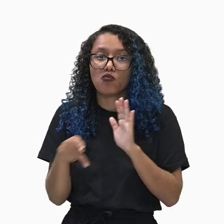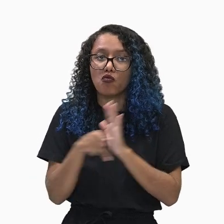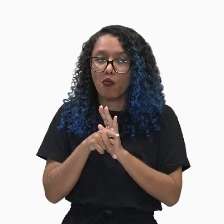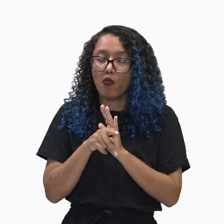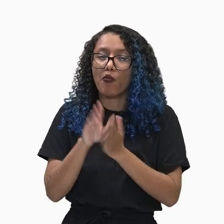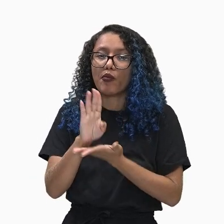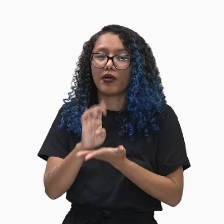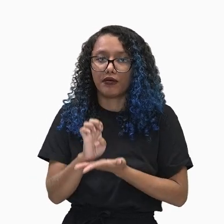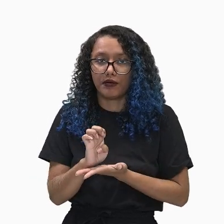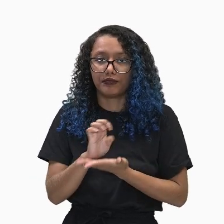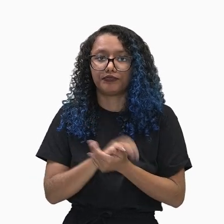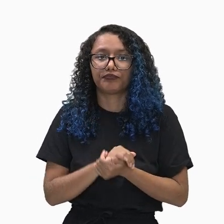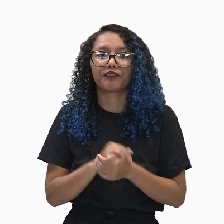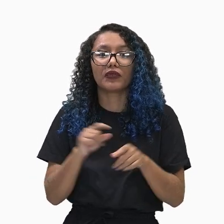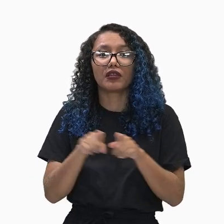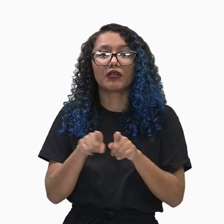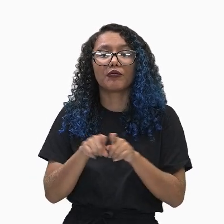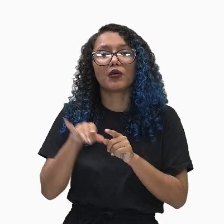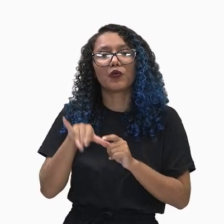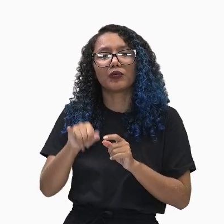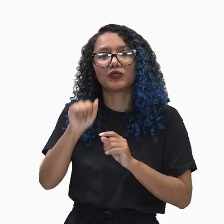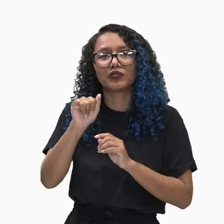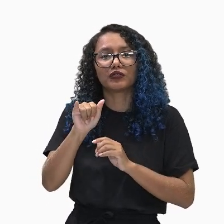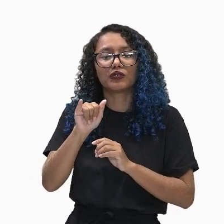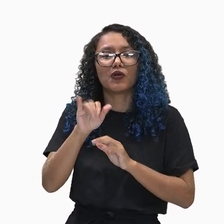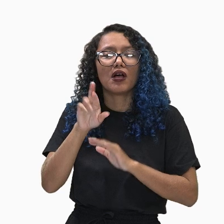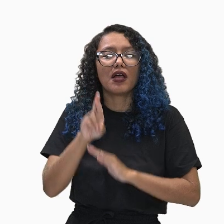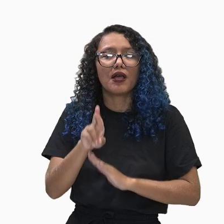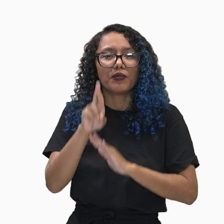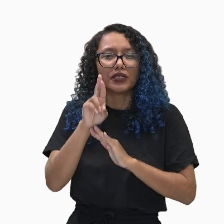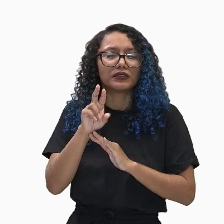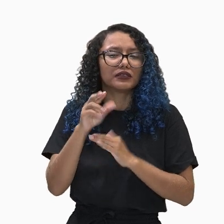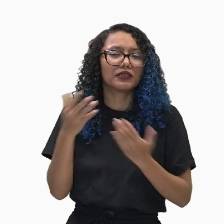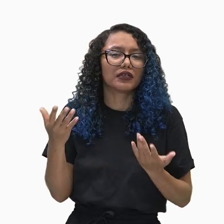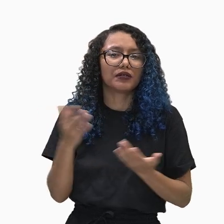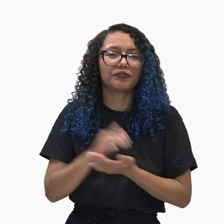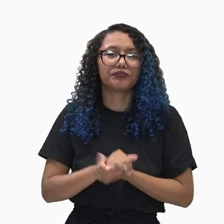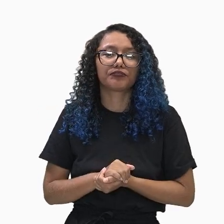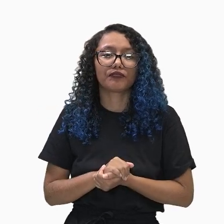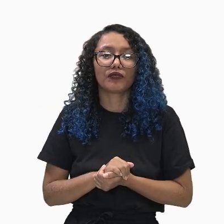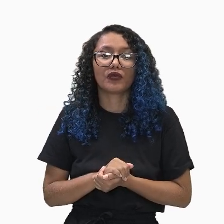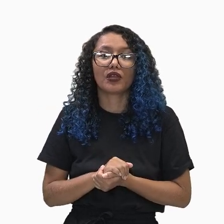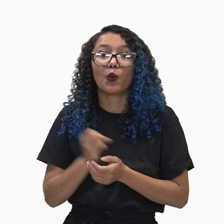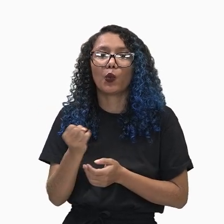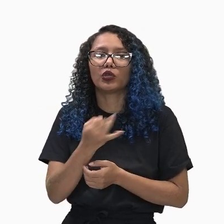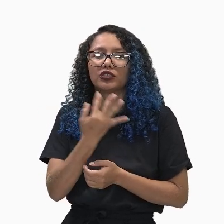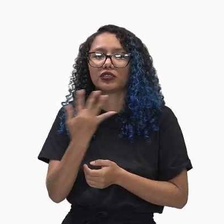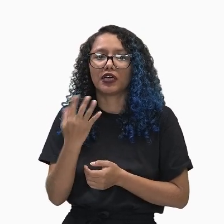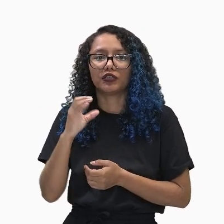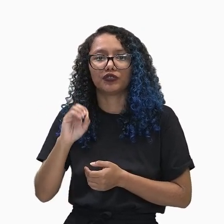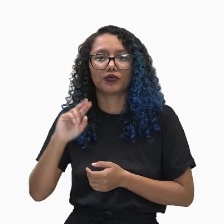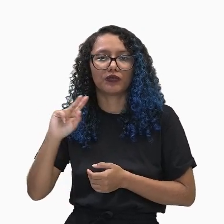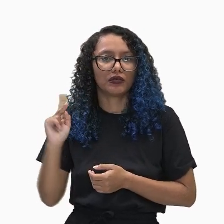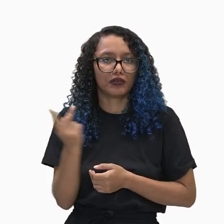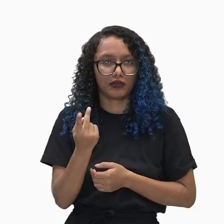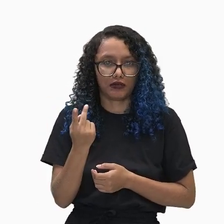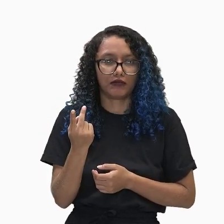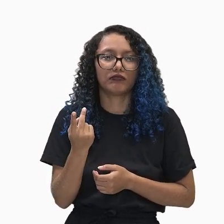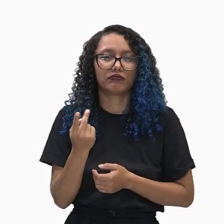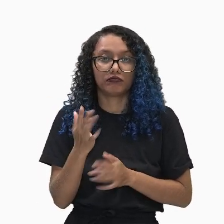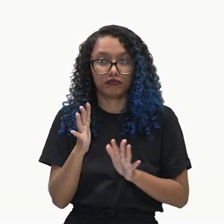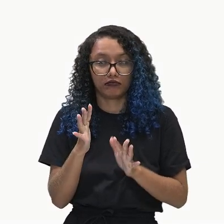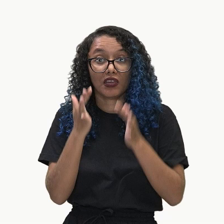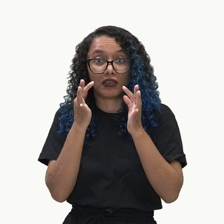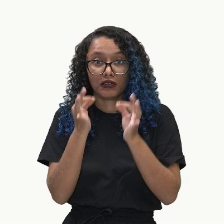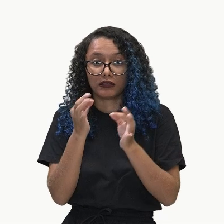E o Y é a carga que determina o número de hidroxilas, certo? Guardem